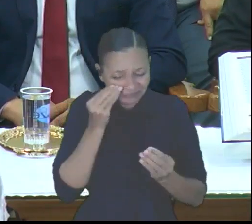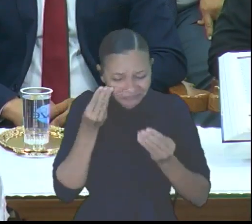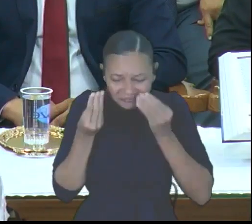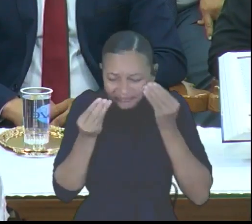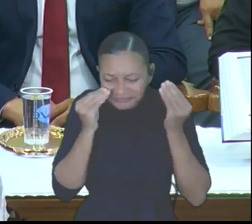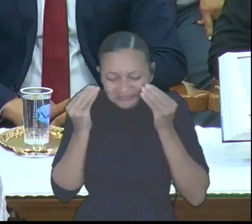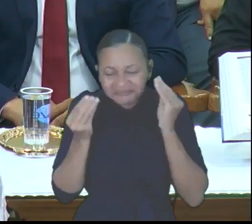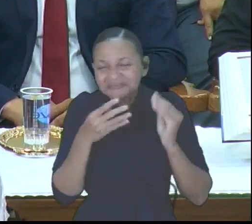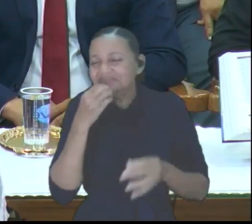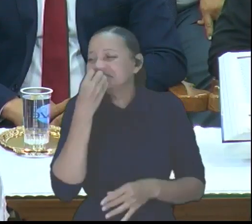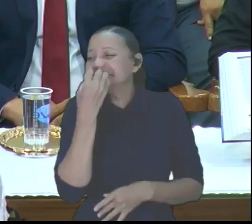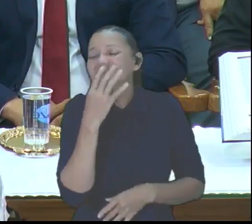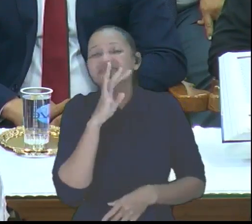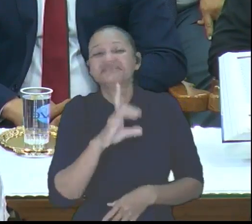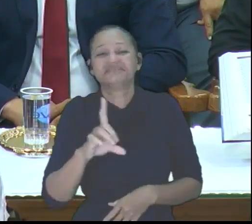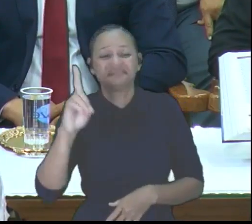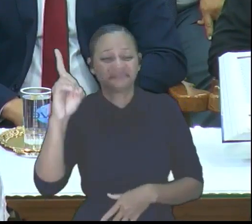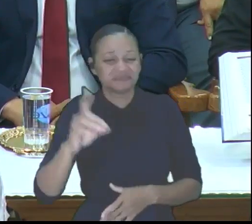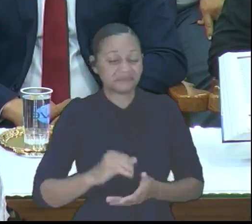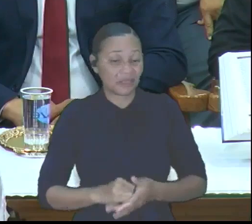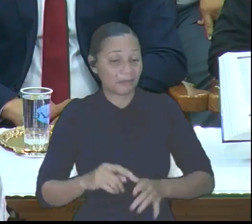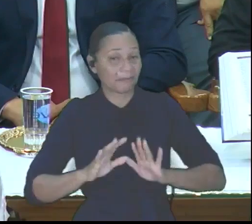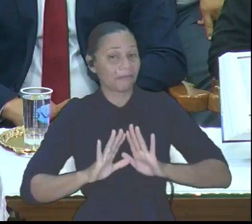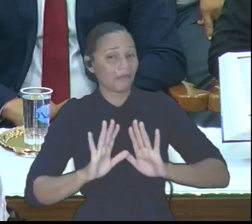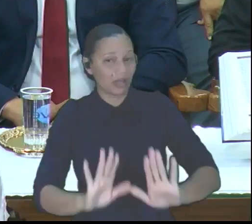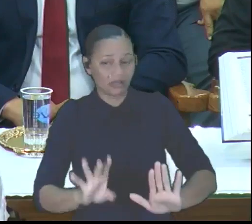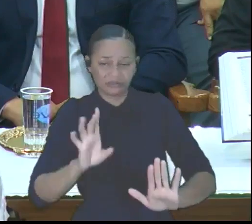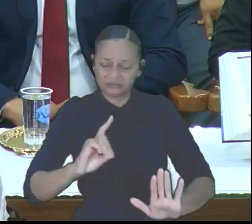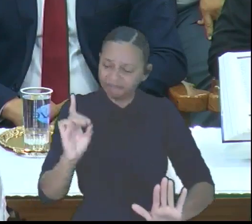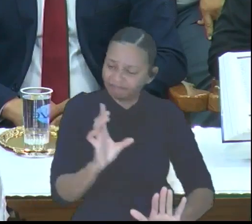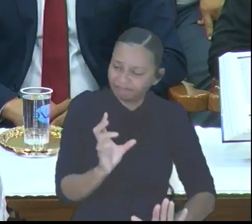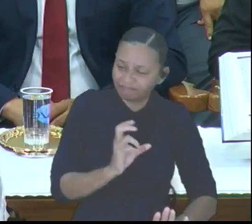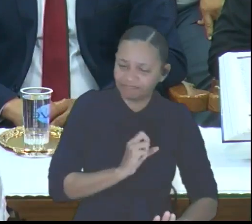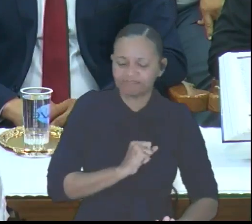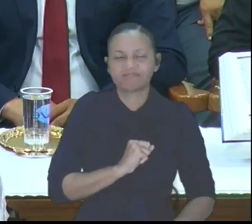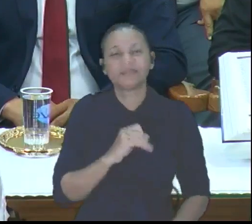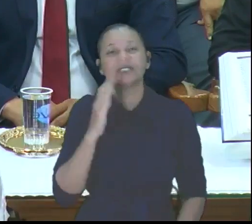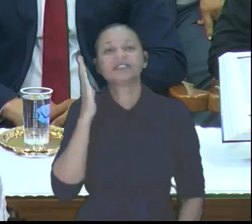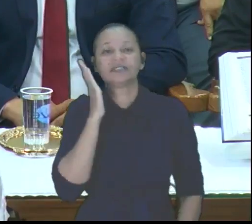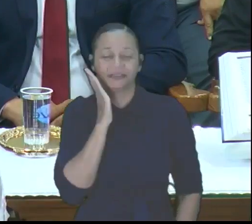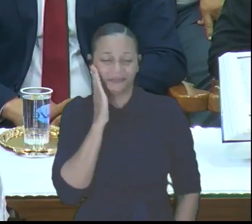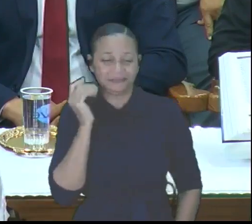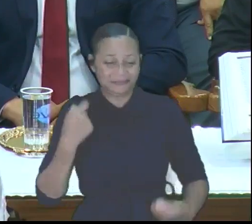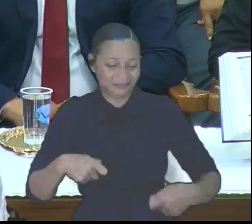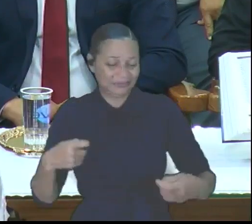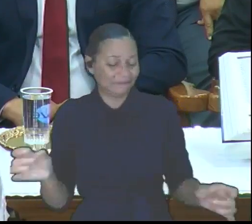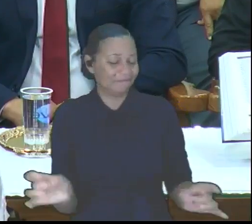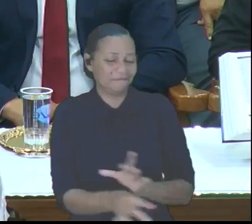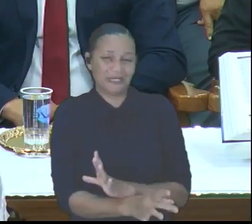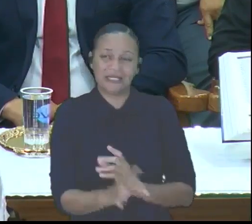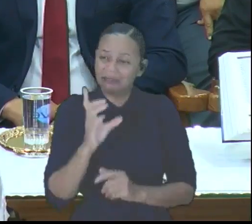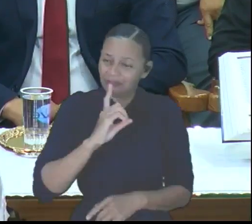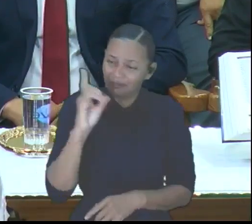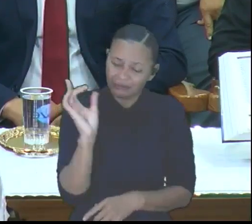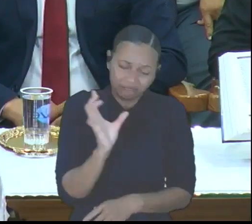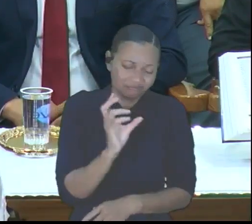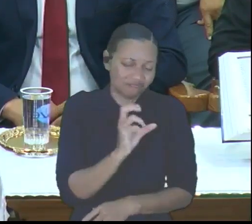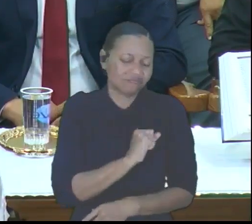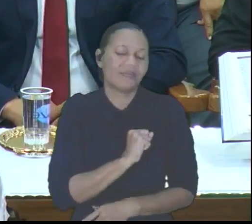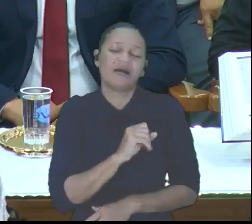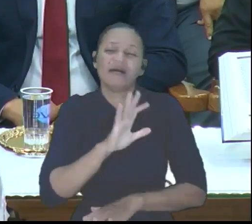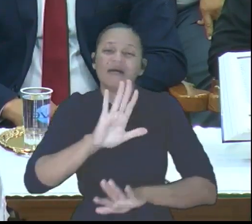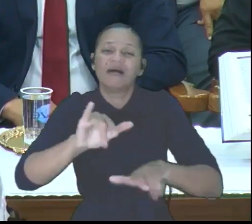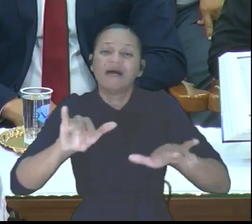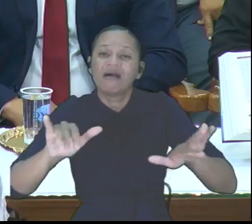Oh, bendito seja Deus. Mas este Deus que é amoroso, eu tenho que terminar. Este Deus que é amoroso, Ele diz,